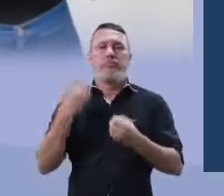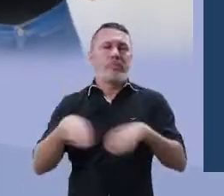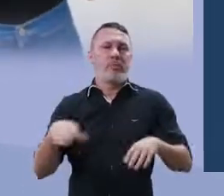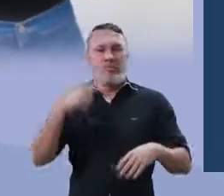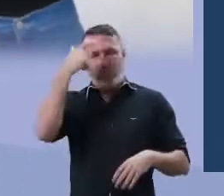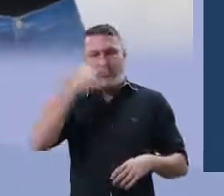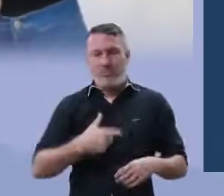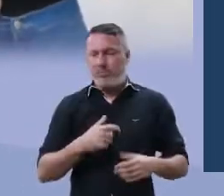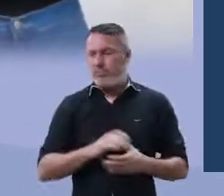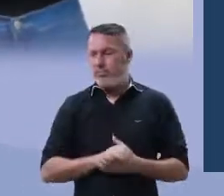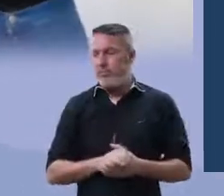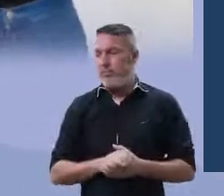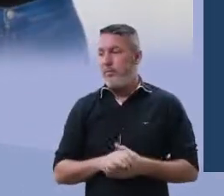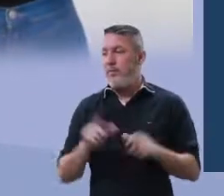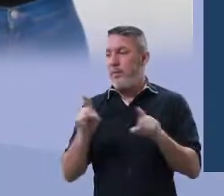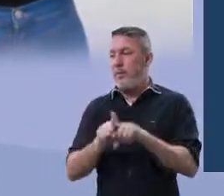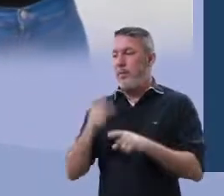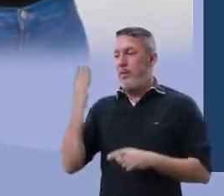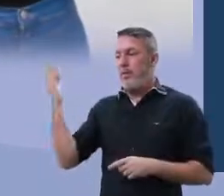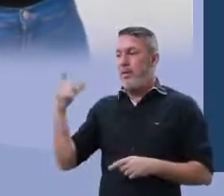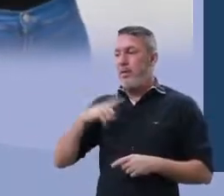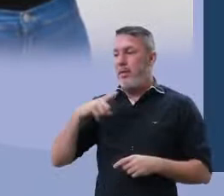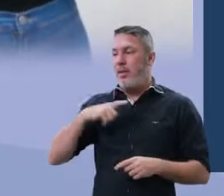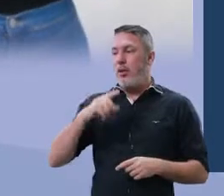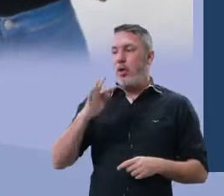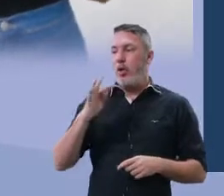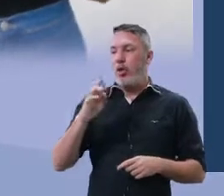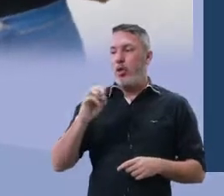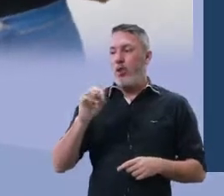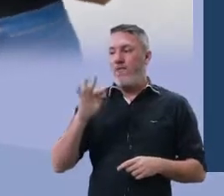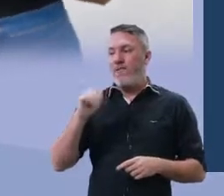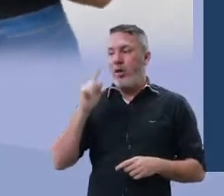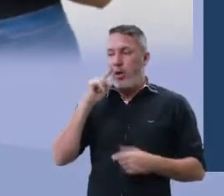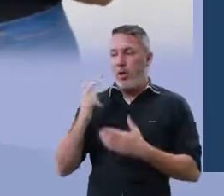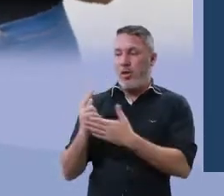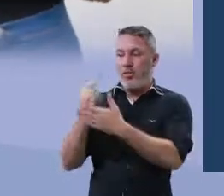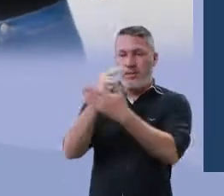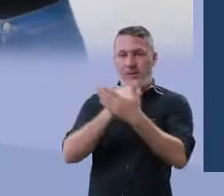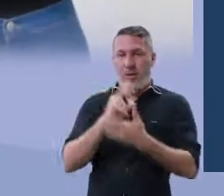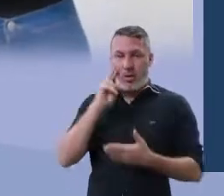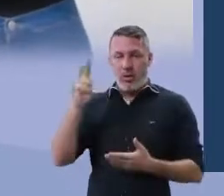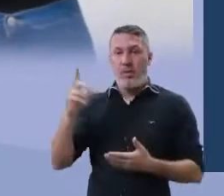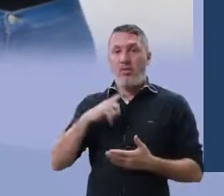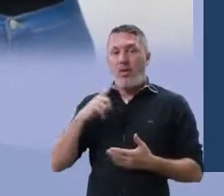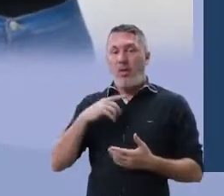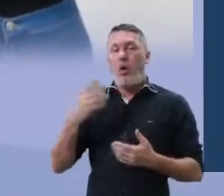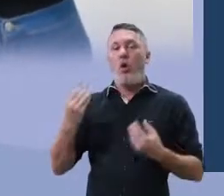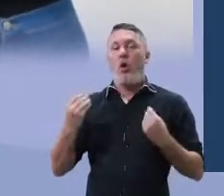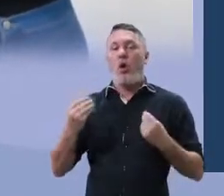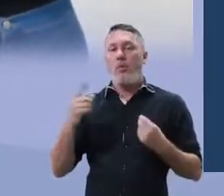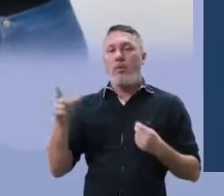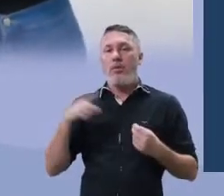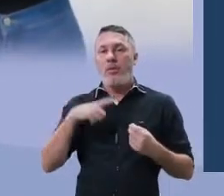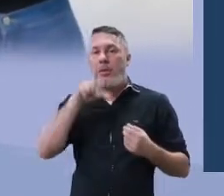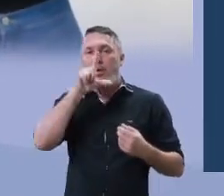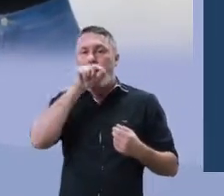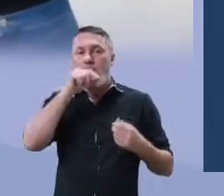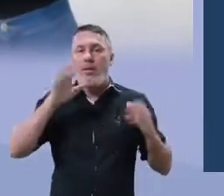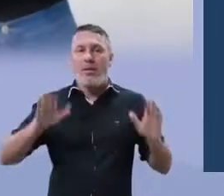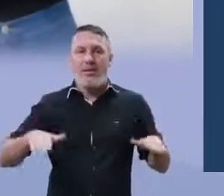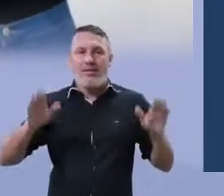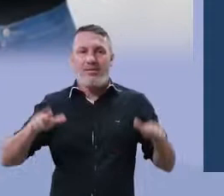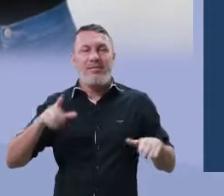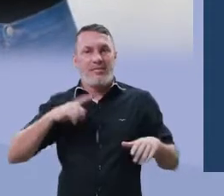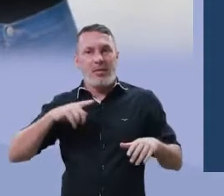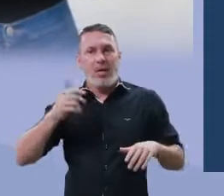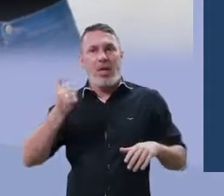é afetado diretamente. No caso da magnificação trófica, eu coloquei um exemplo de DDT, como que lá nas águias